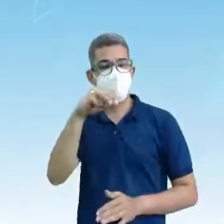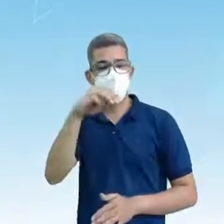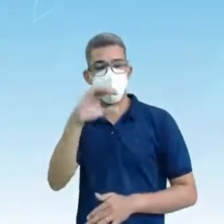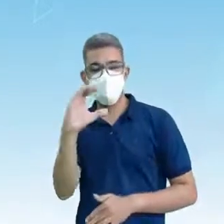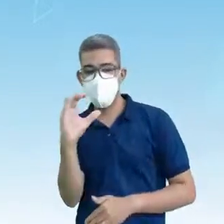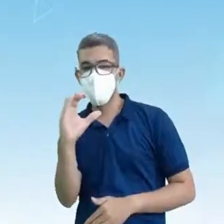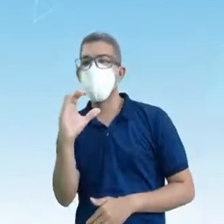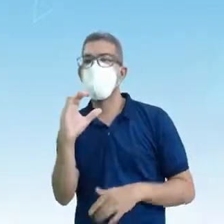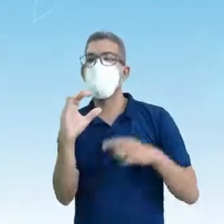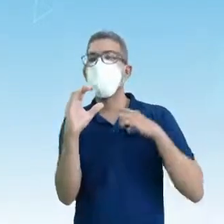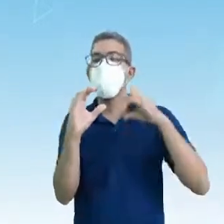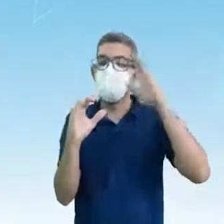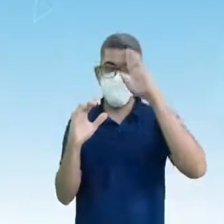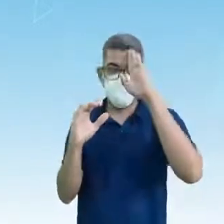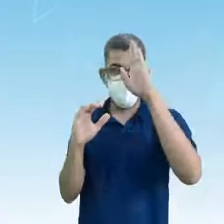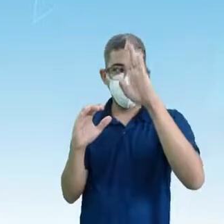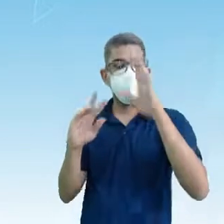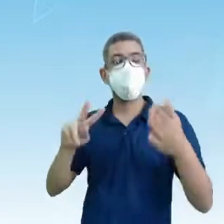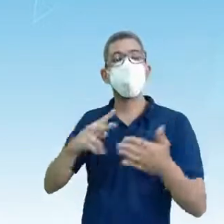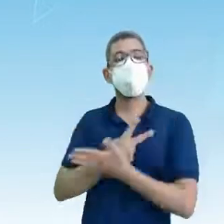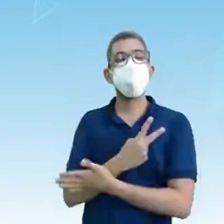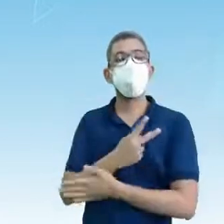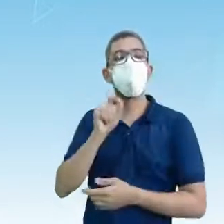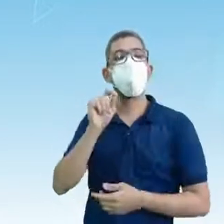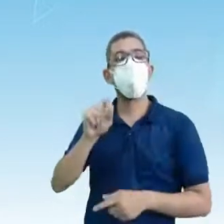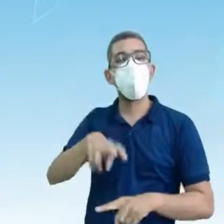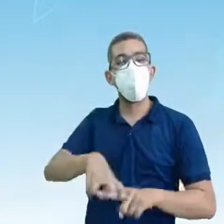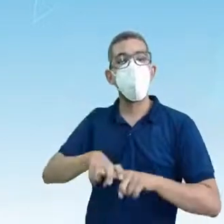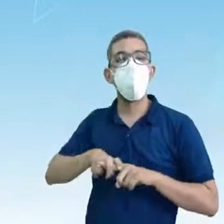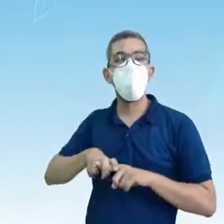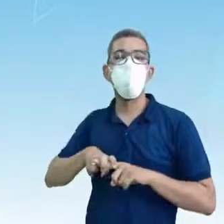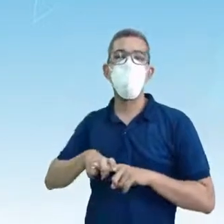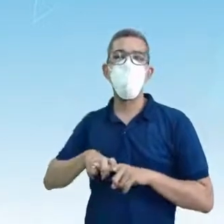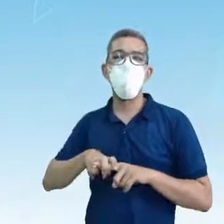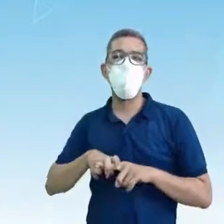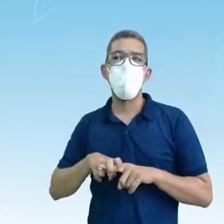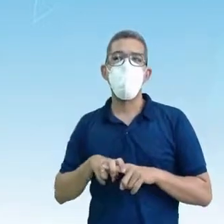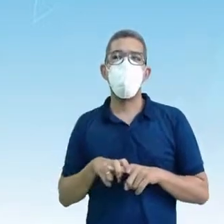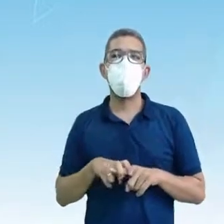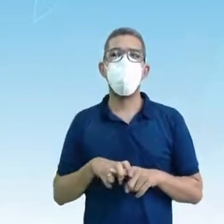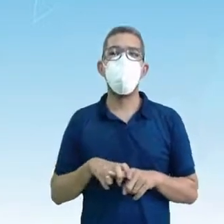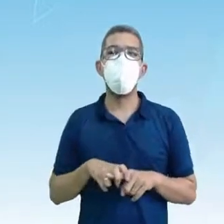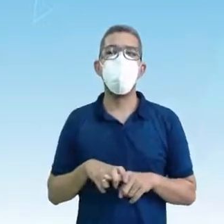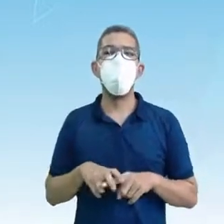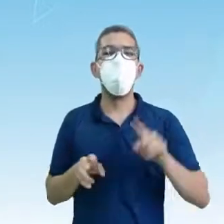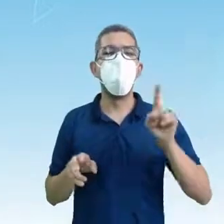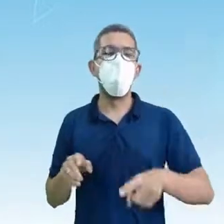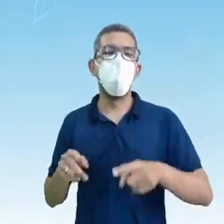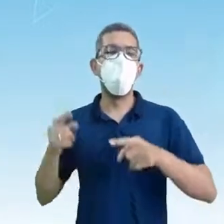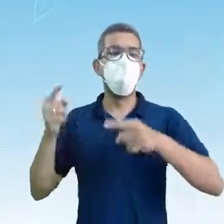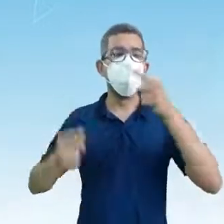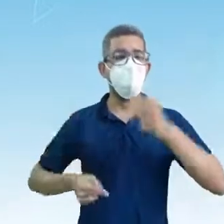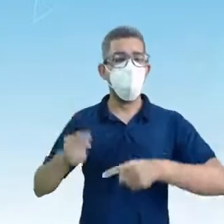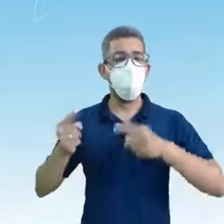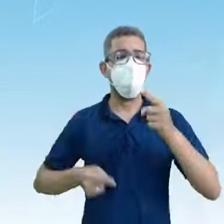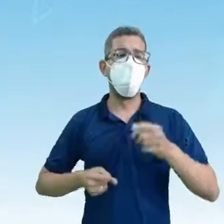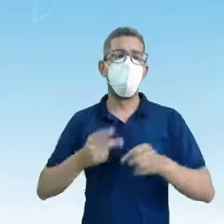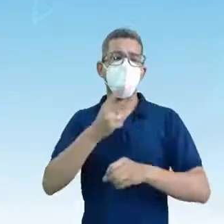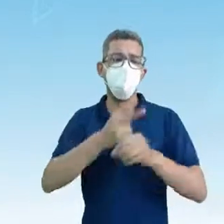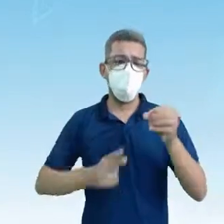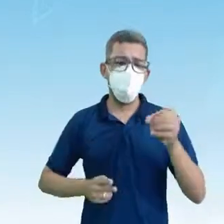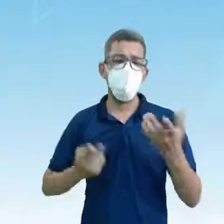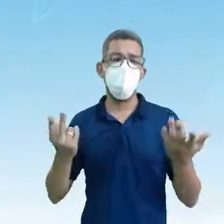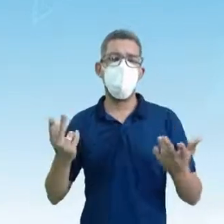que as principais causas de deslocamentos elas são por conflitos, violências